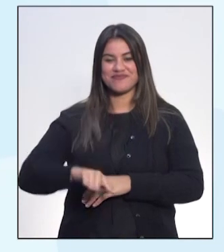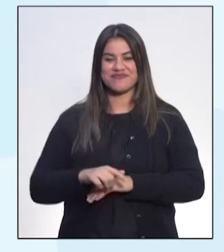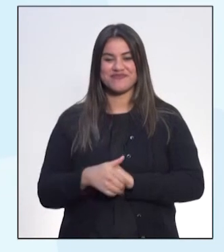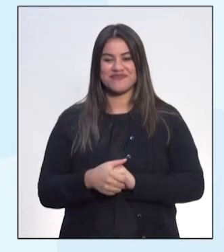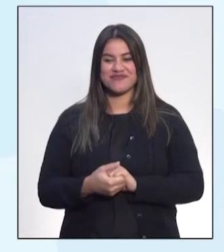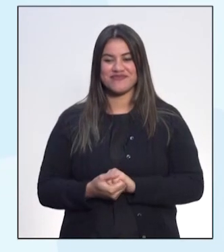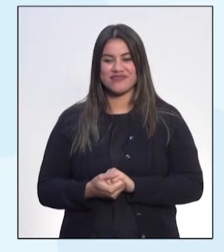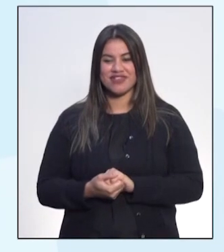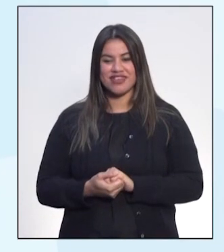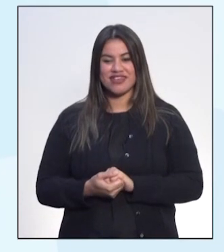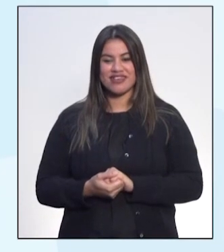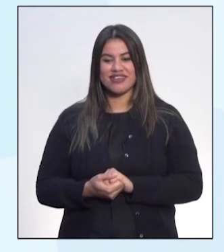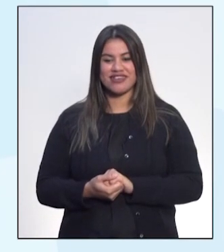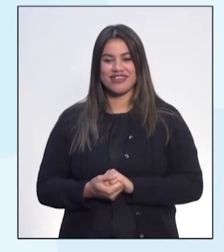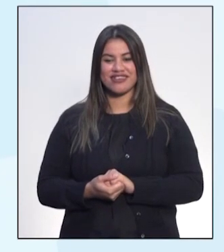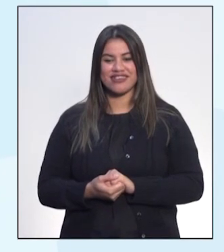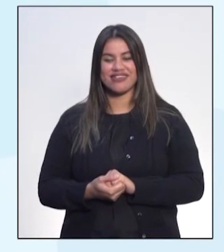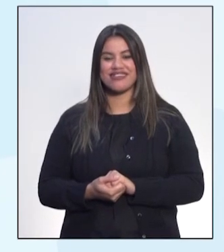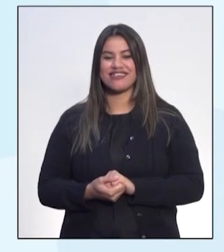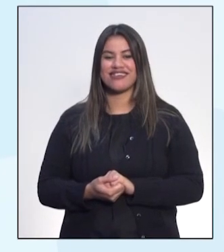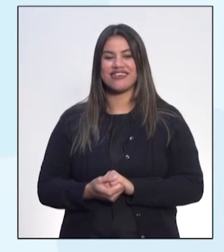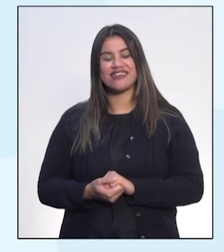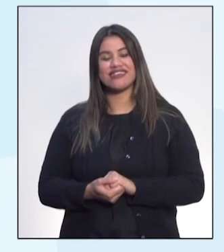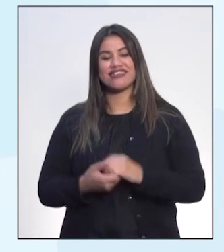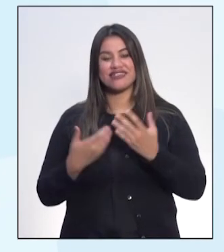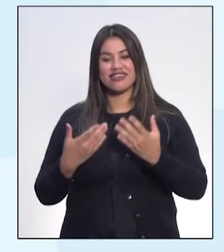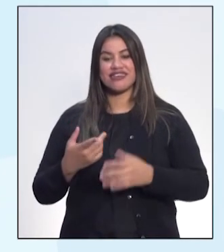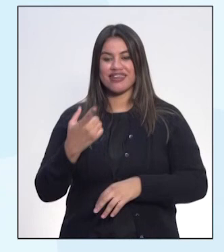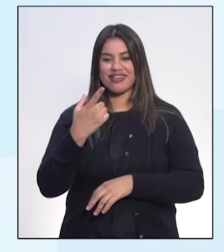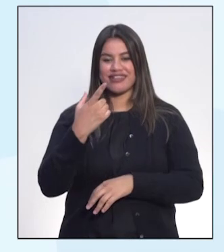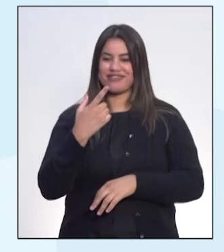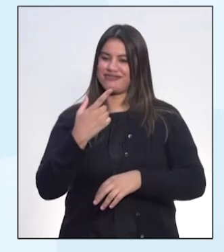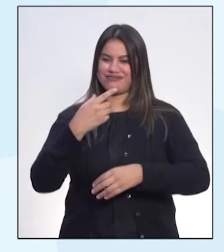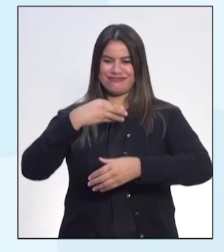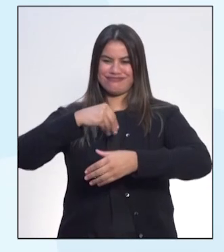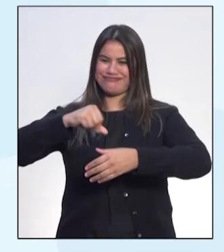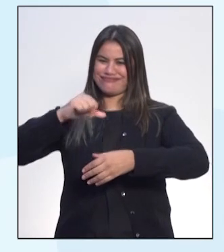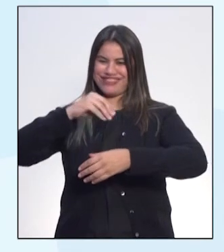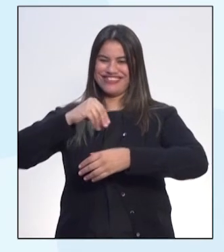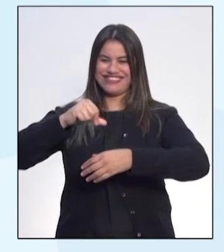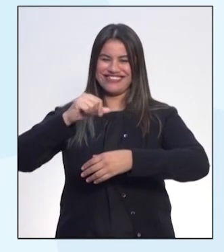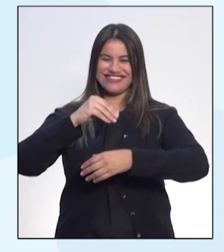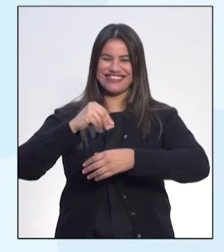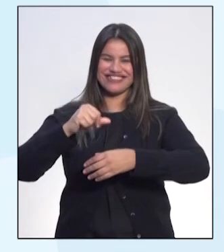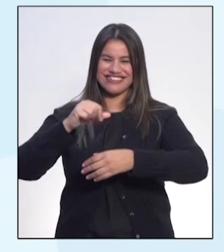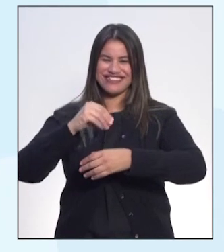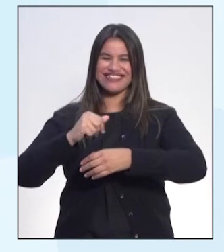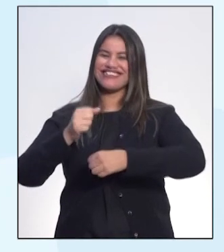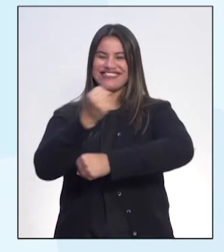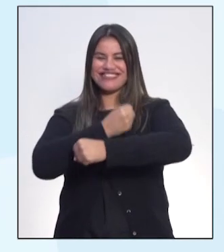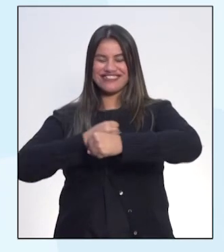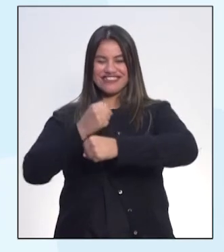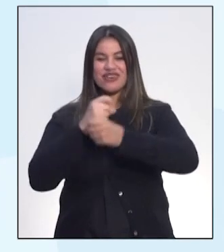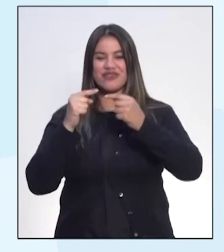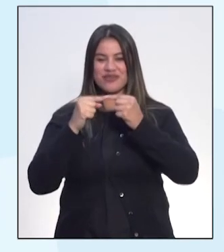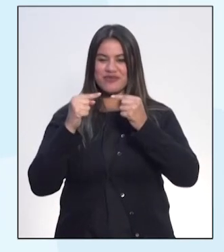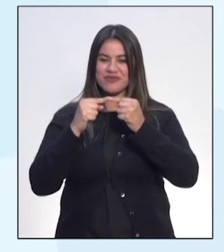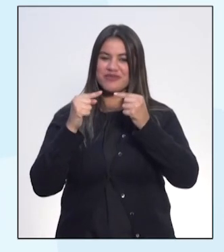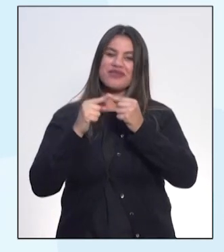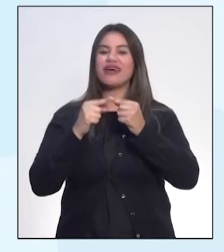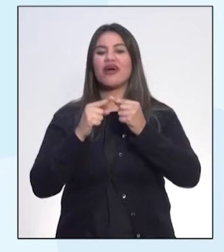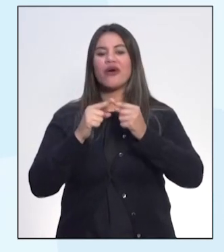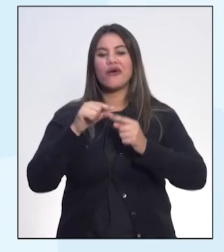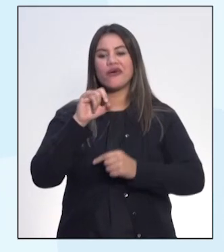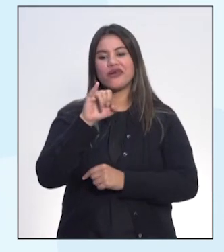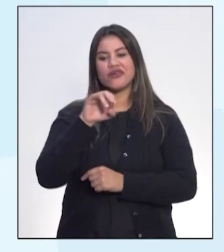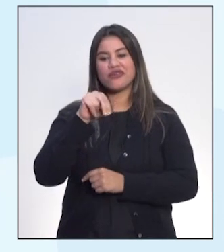Então, o sal de cozinha que nós temos em casa é uma substância, né, um composto iônico, que ele tem